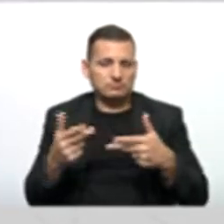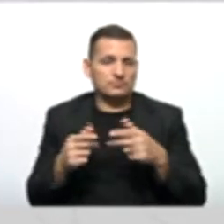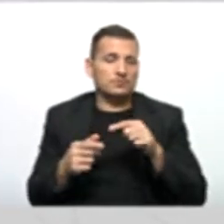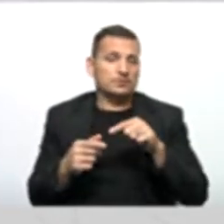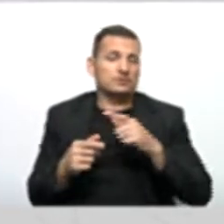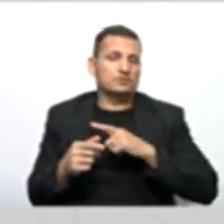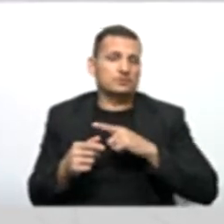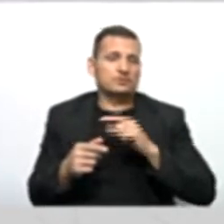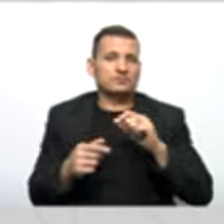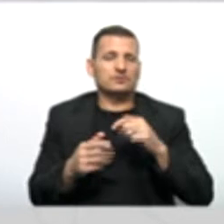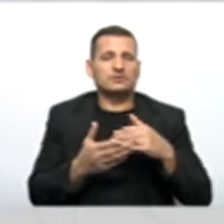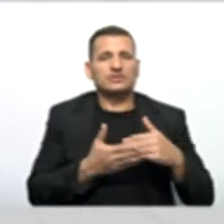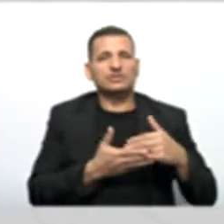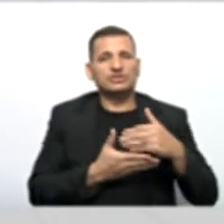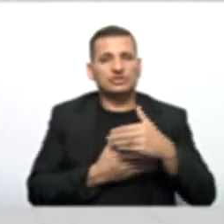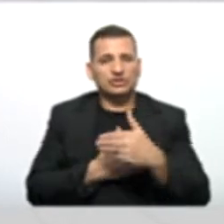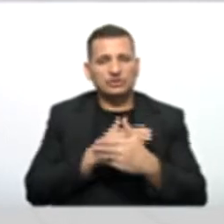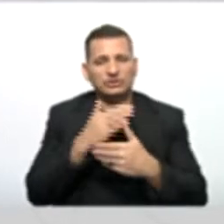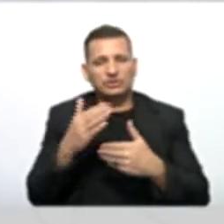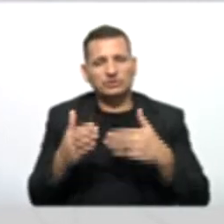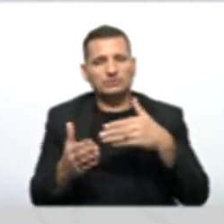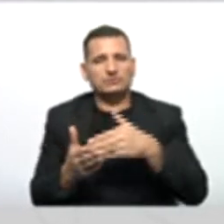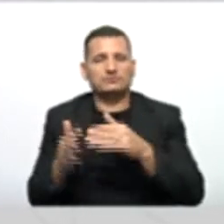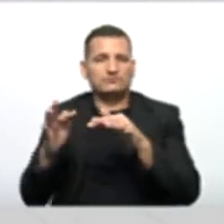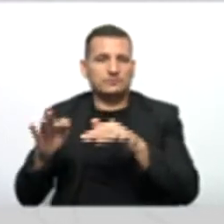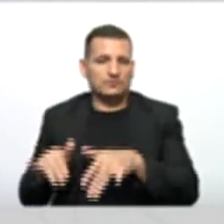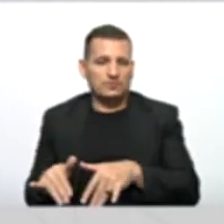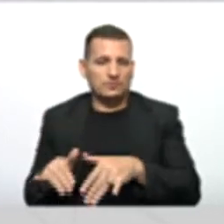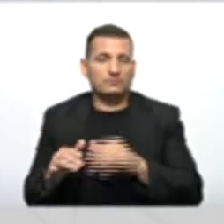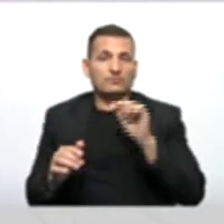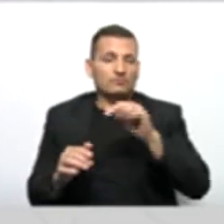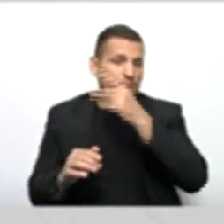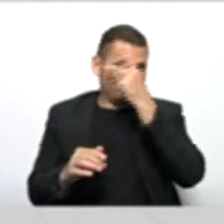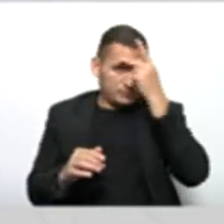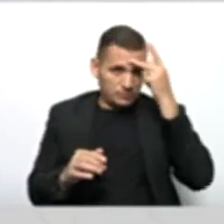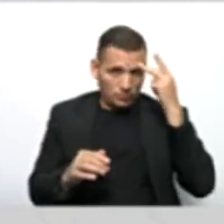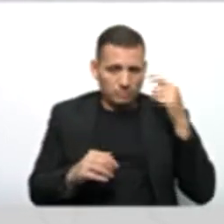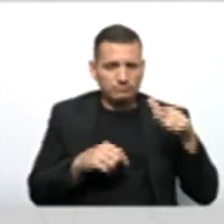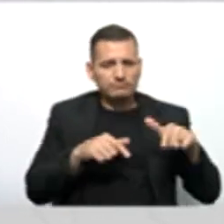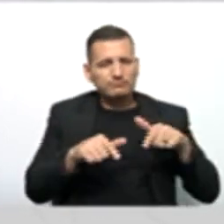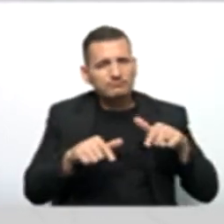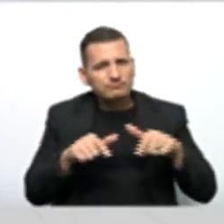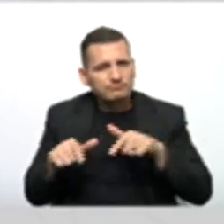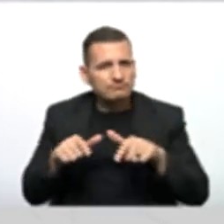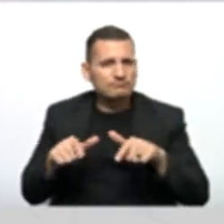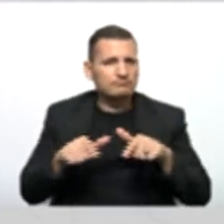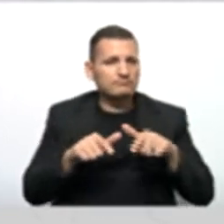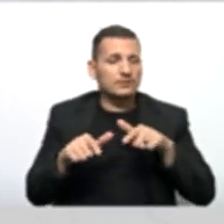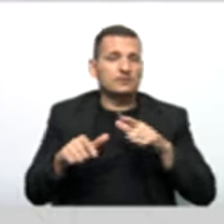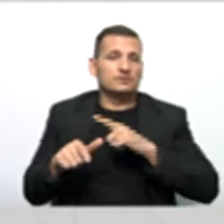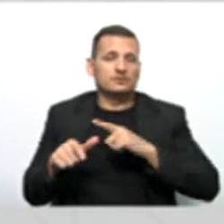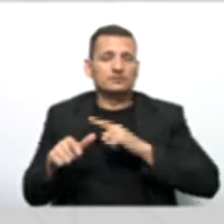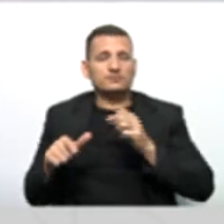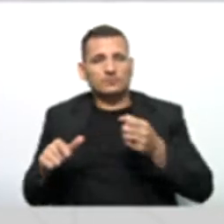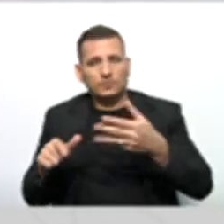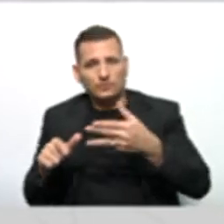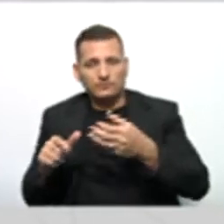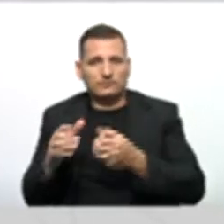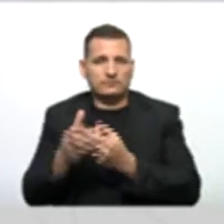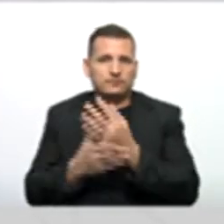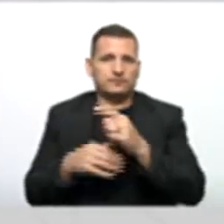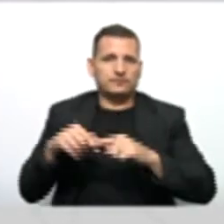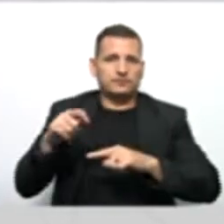com início e término, conduzido por pessoas para se obter um novo produto, serviço